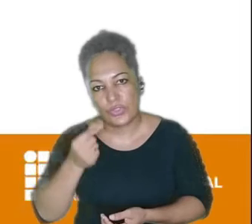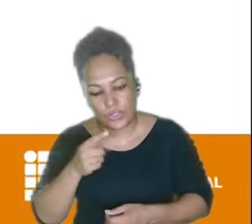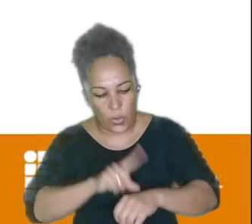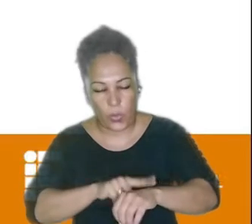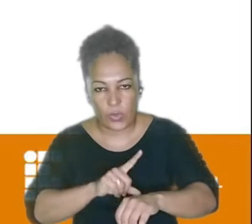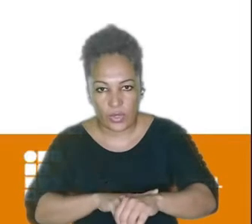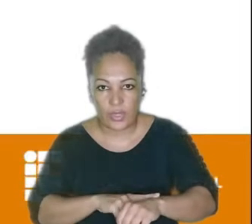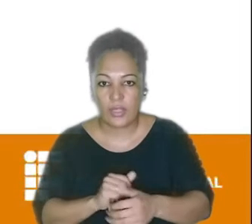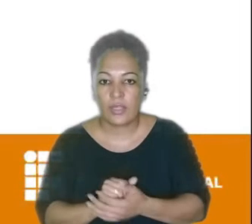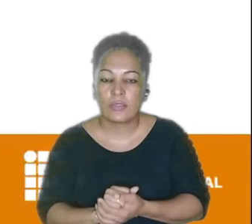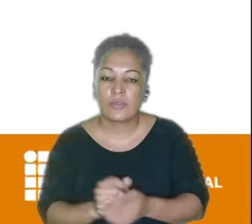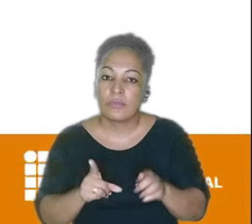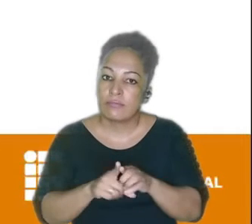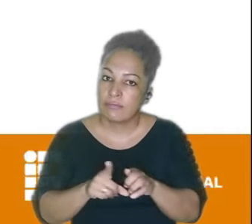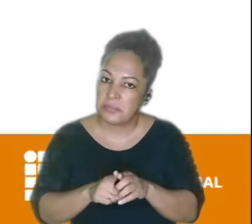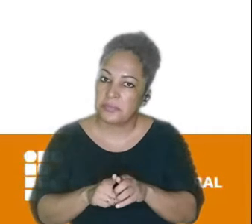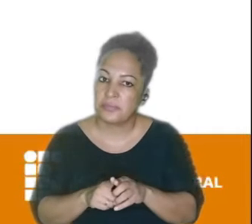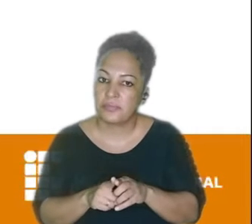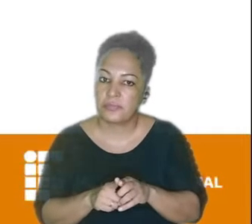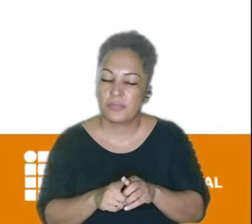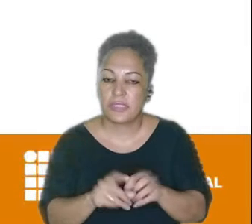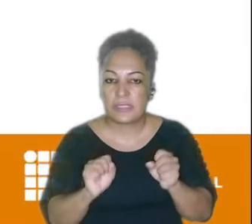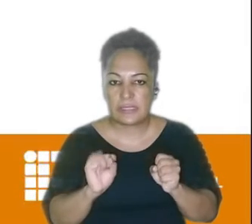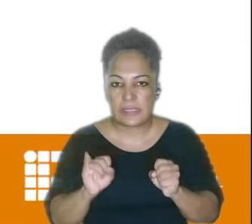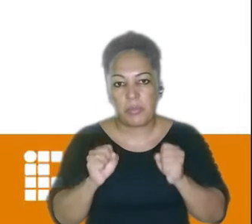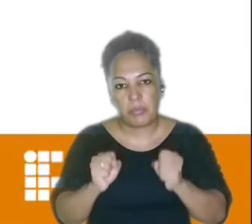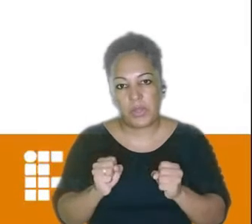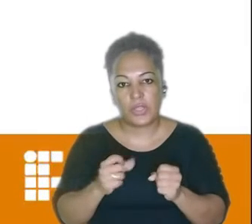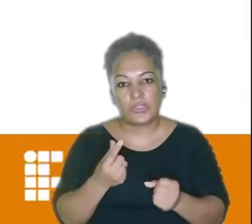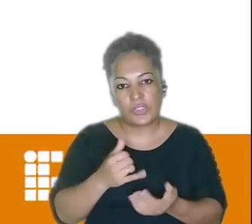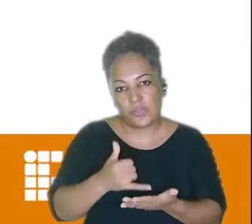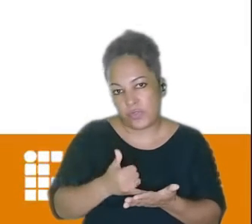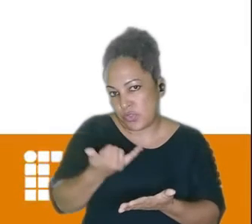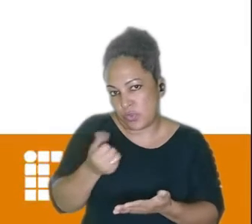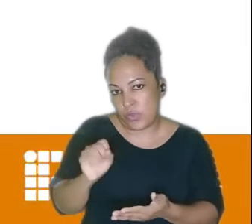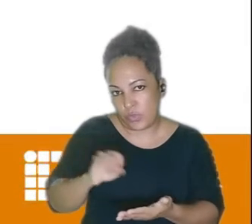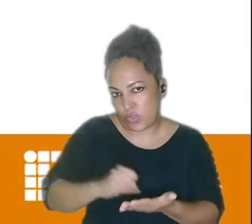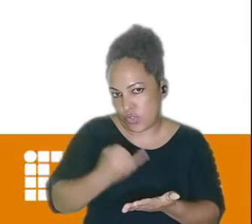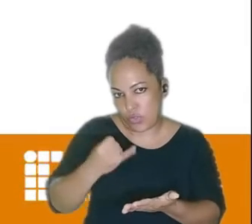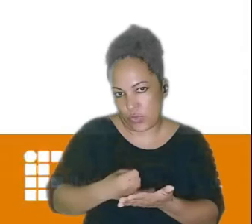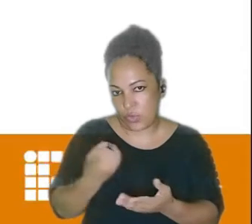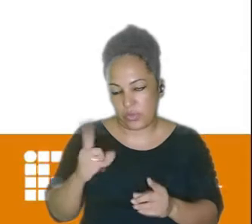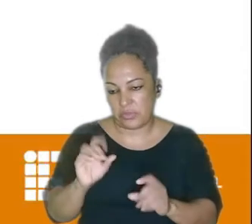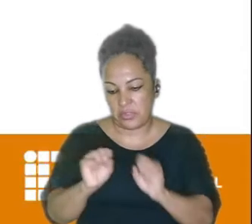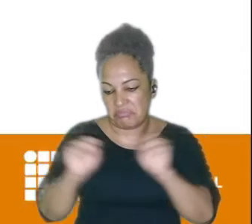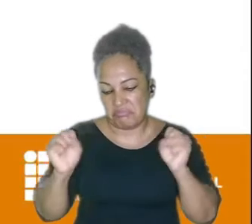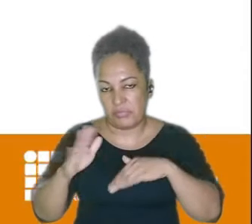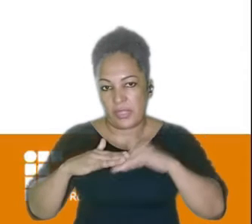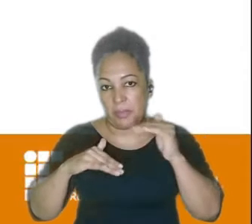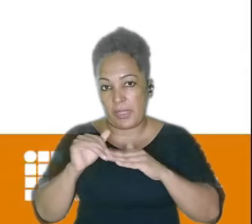dia que recebeu, o horário que foi recebido, né? Você pode armazenar se teve juros ou não, depende do sistema,